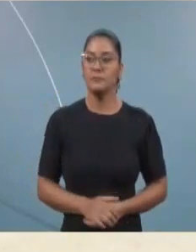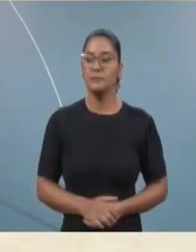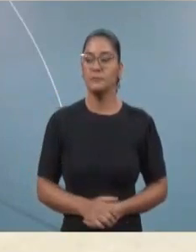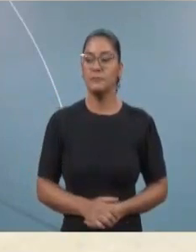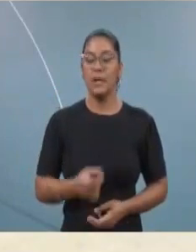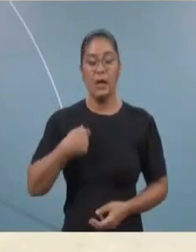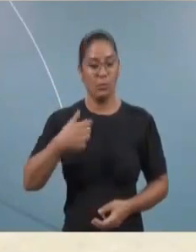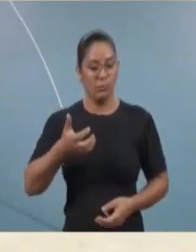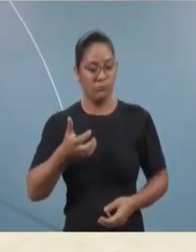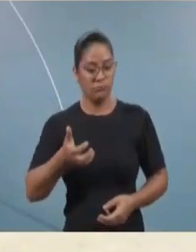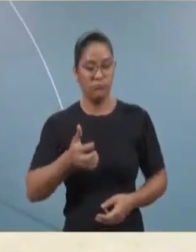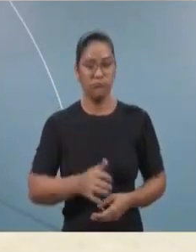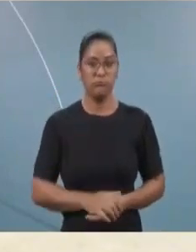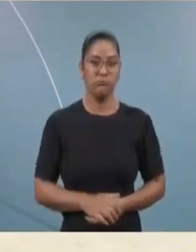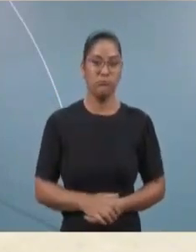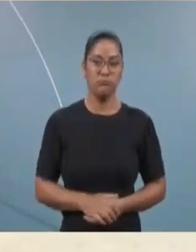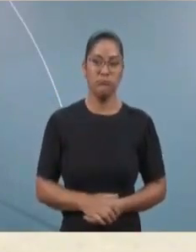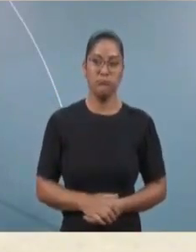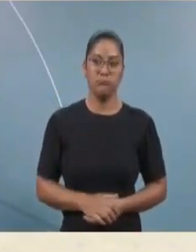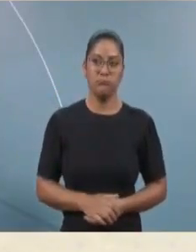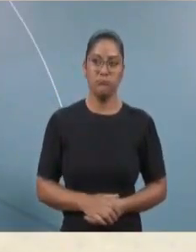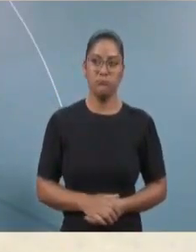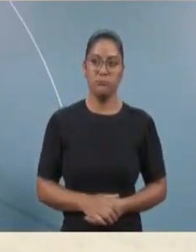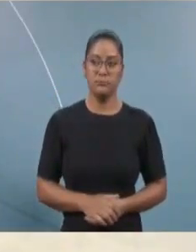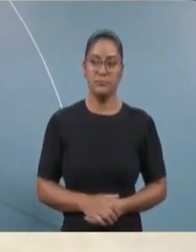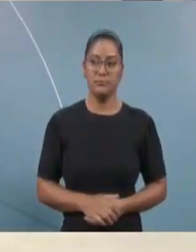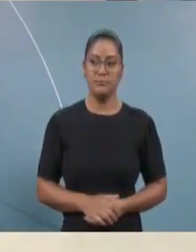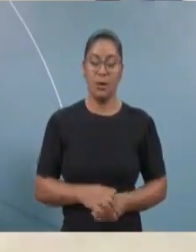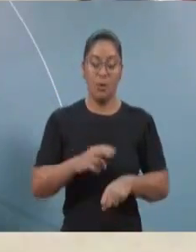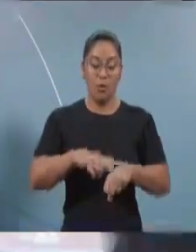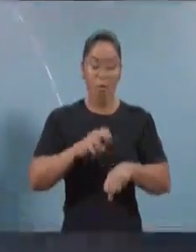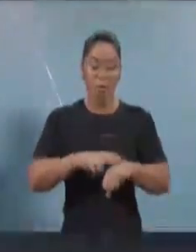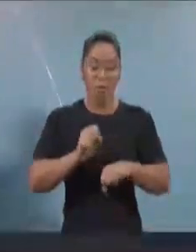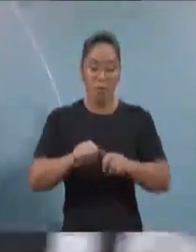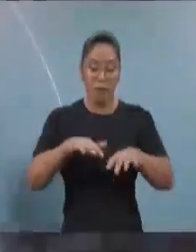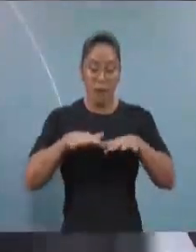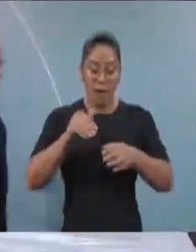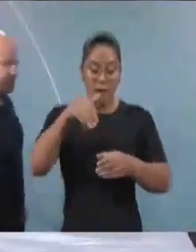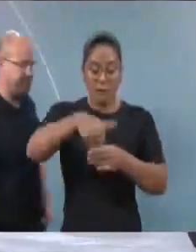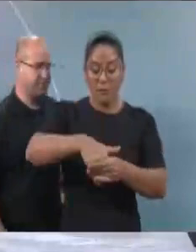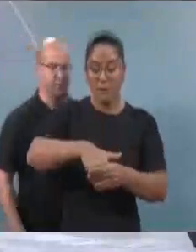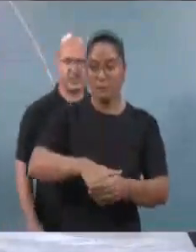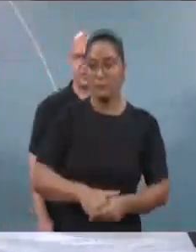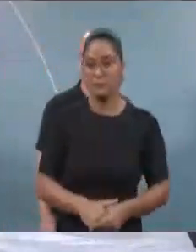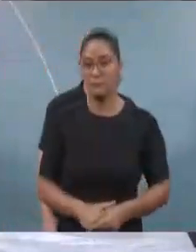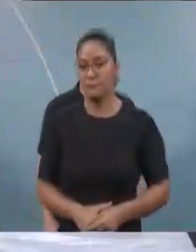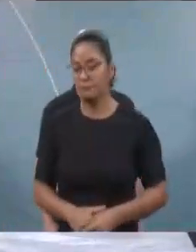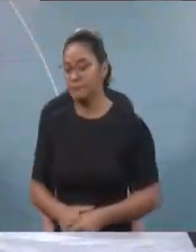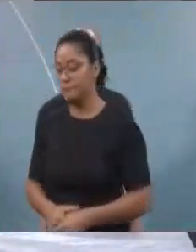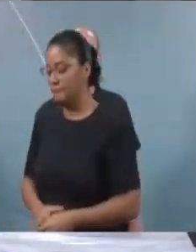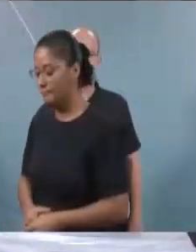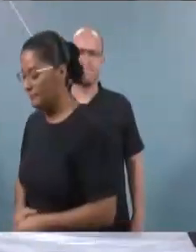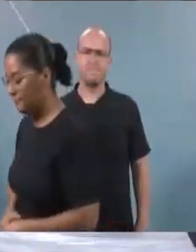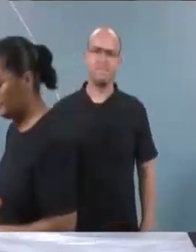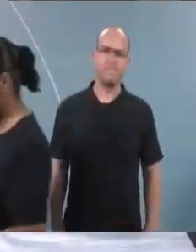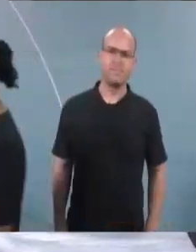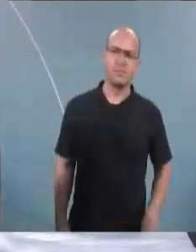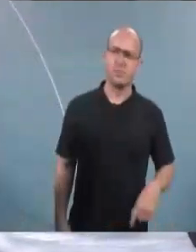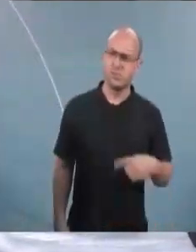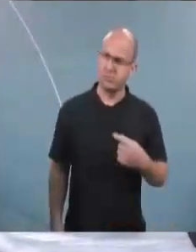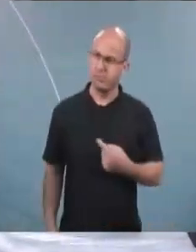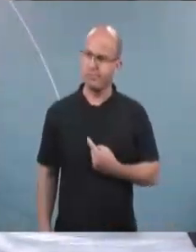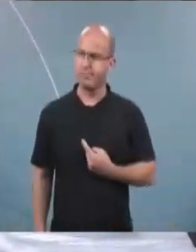quero eu quero convocar o plenário para colocar em votação se a gente pode se a